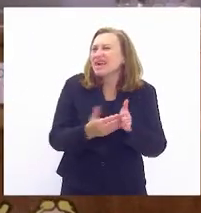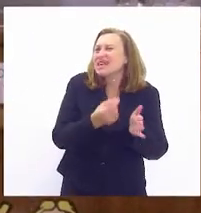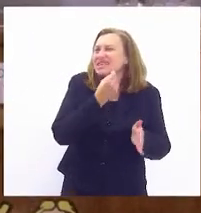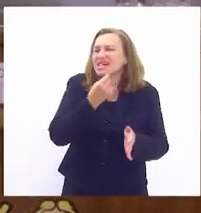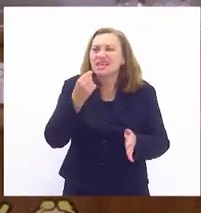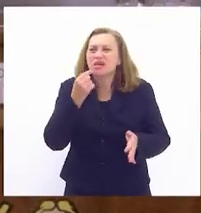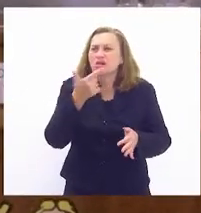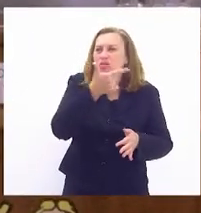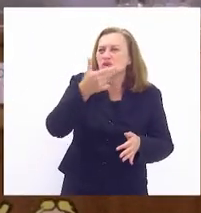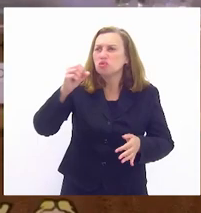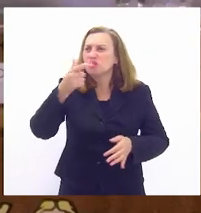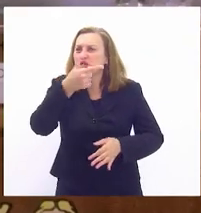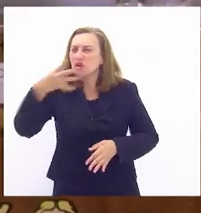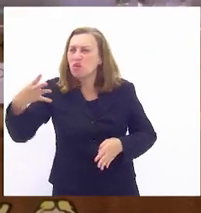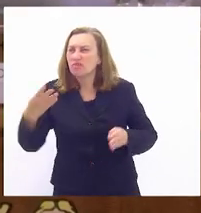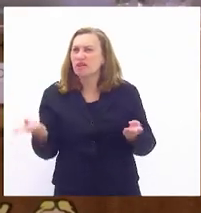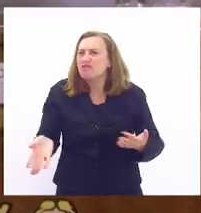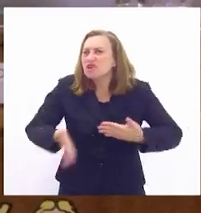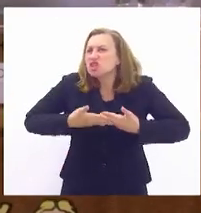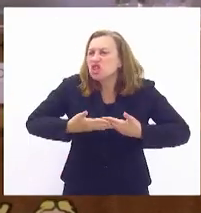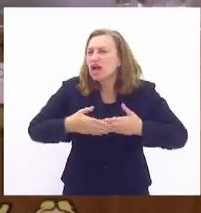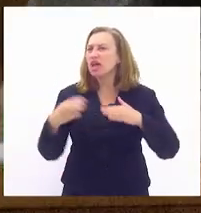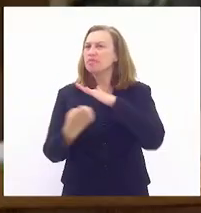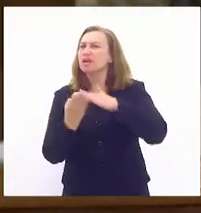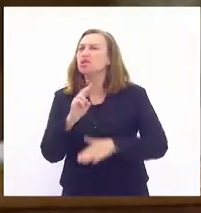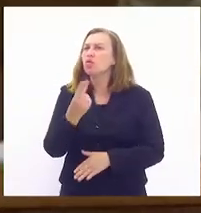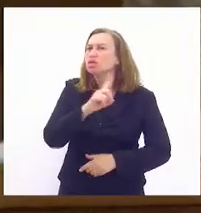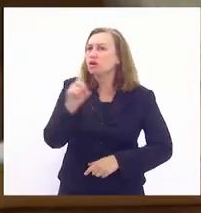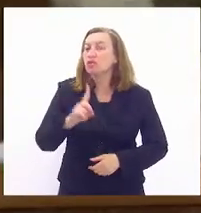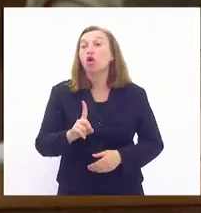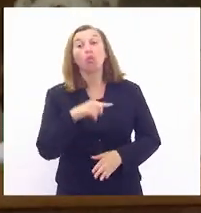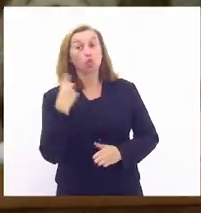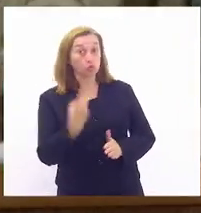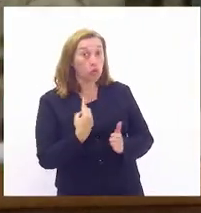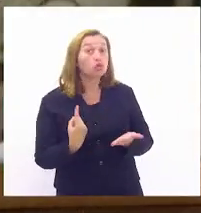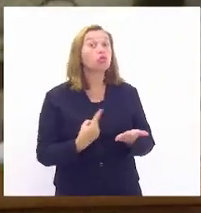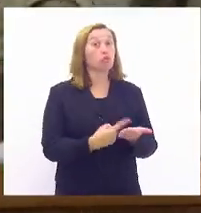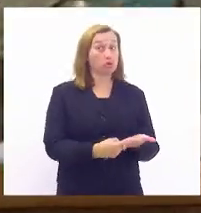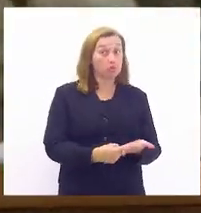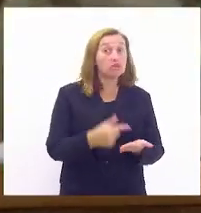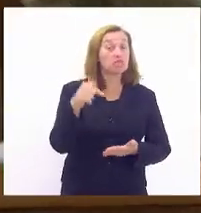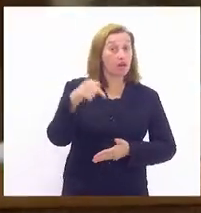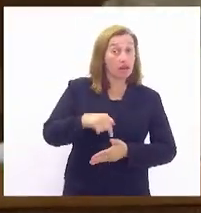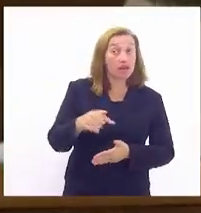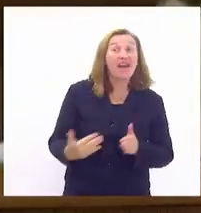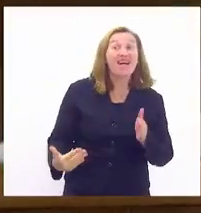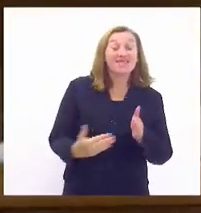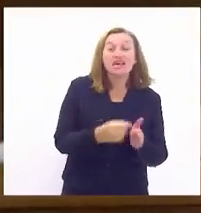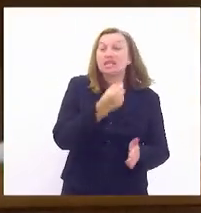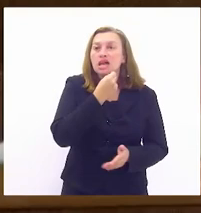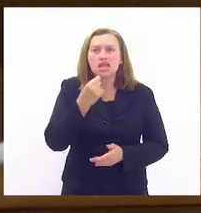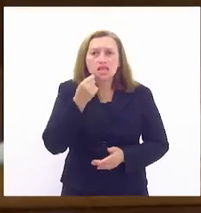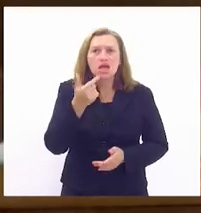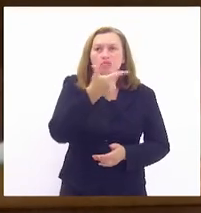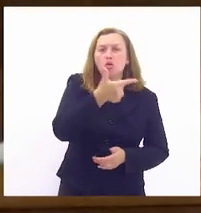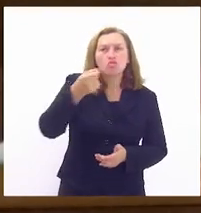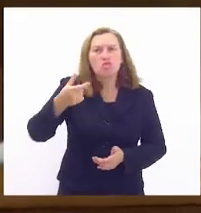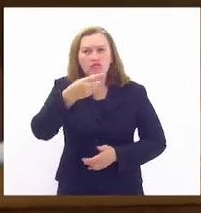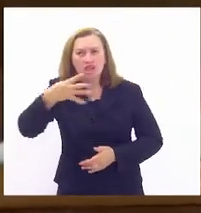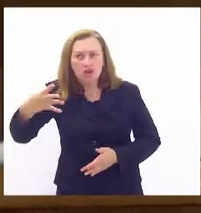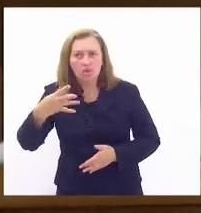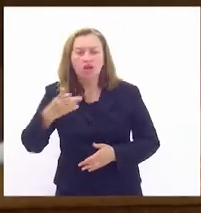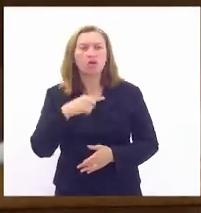vão fechar a CSN ou vamos fazer um novo TAC? O nosso compromisso é que até setembro de 2024 a